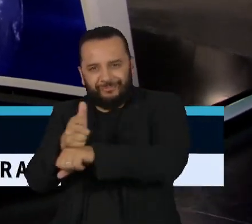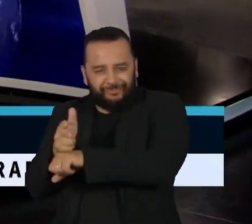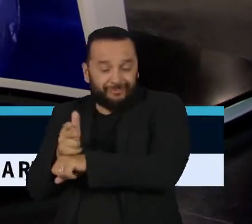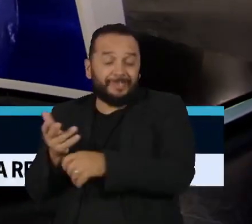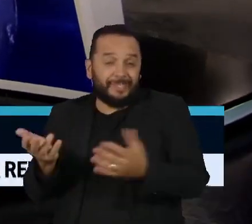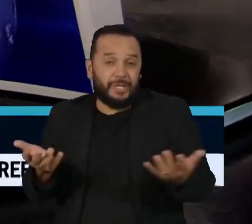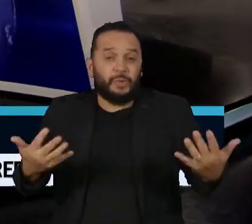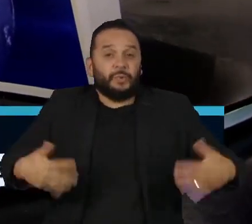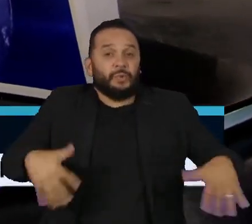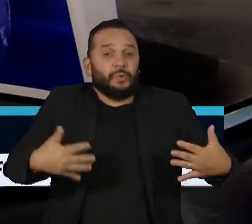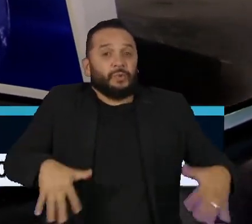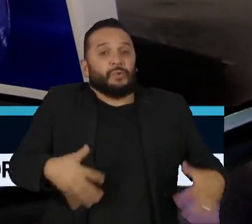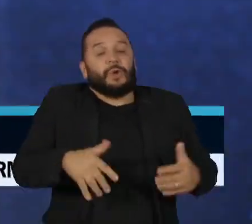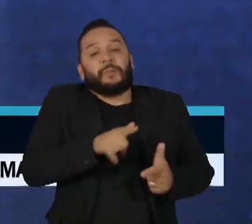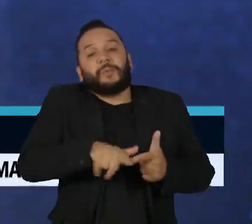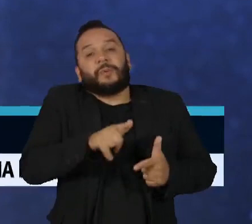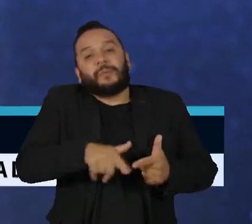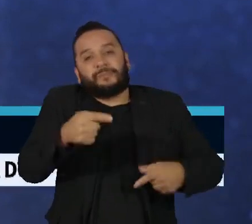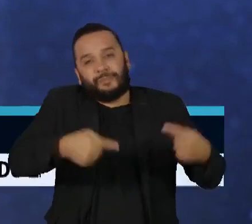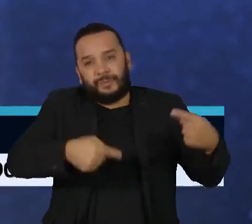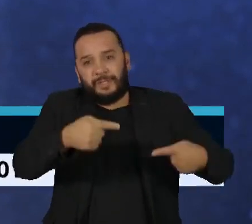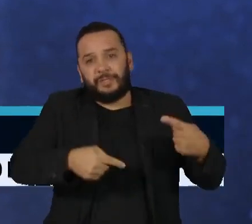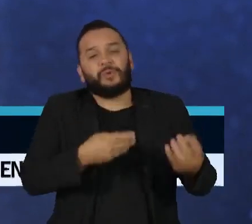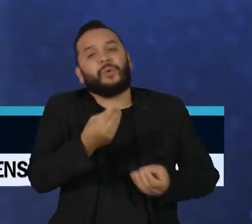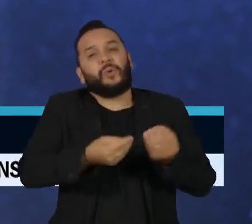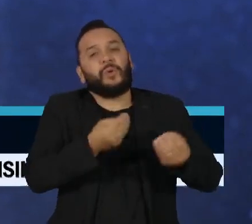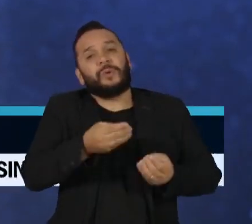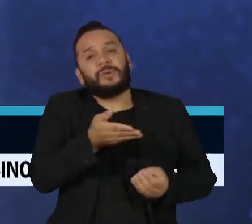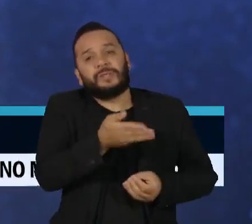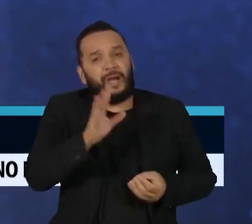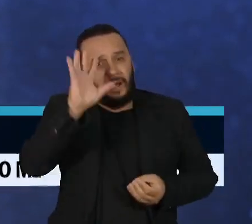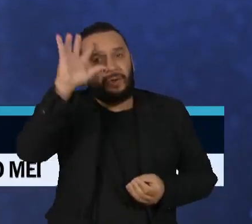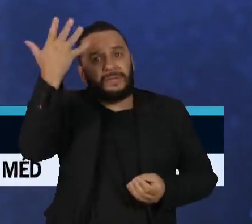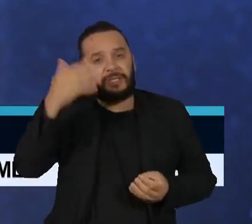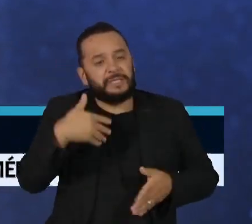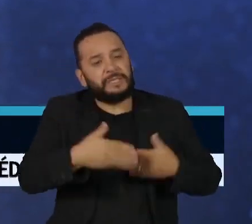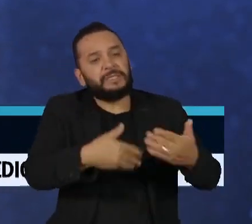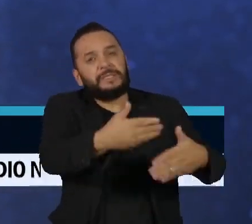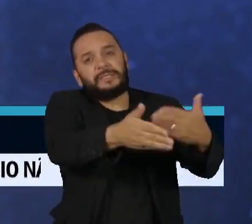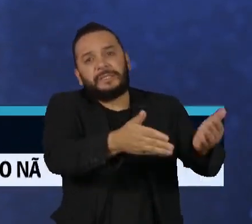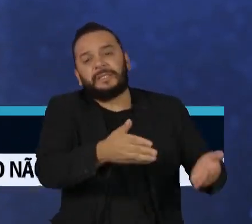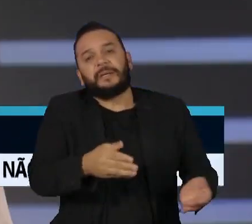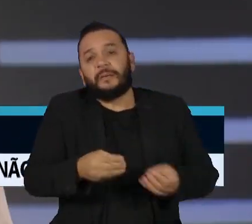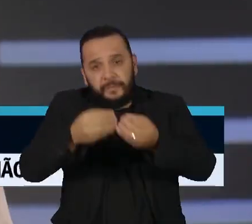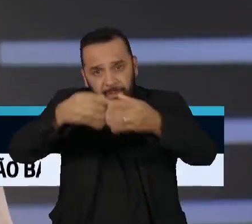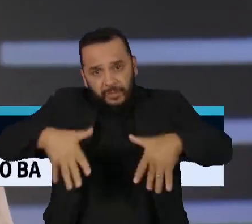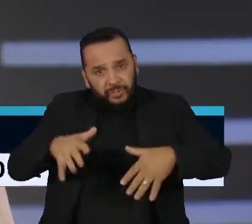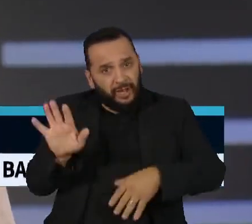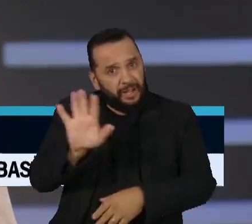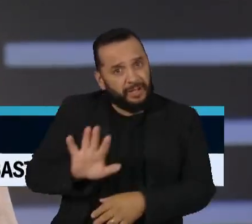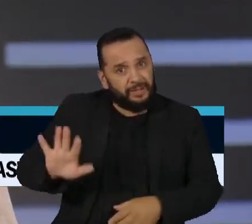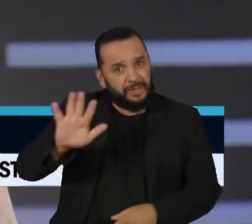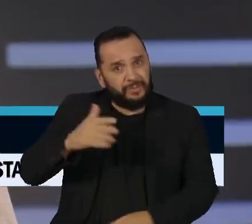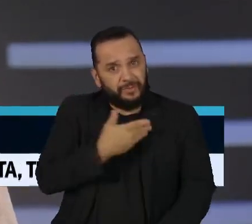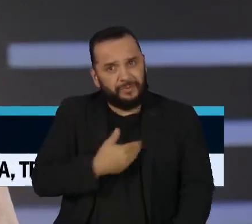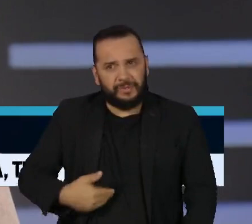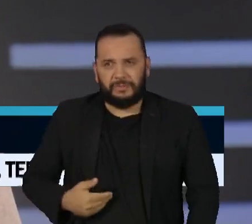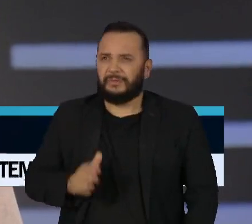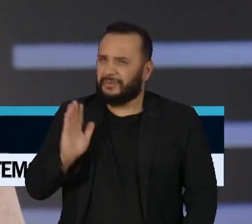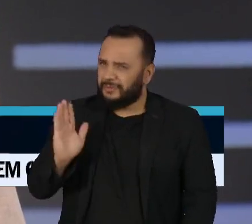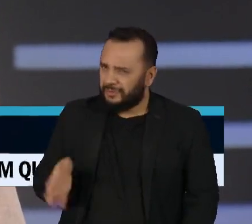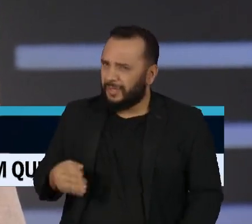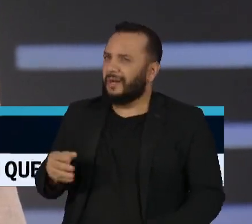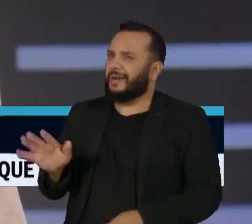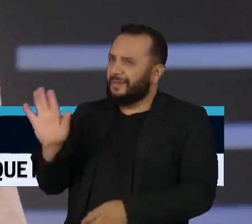quais vão ser os desdobramentos o quanto isso pode desgastar o governo Na verdade o desgaste já foi feito